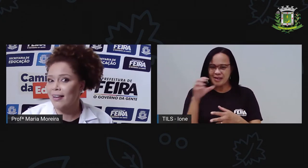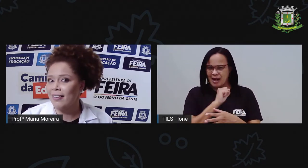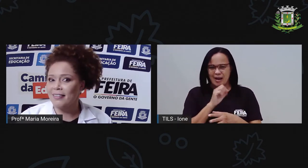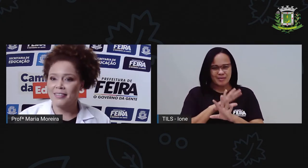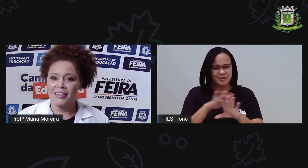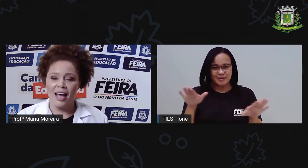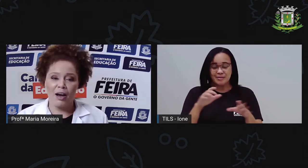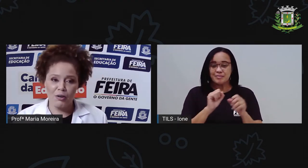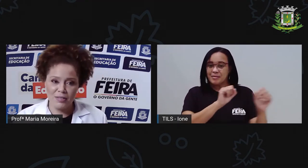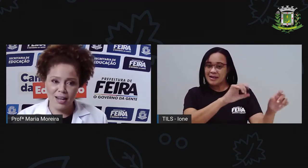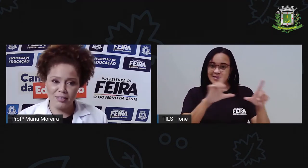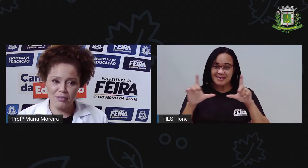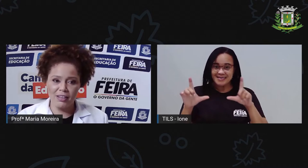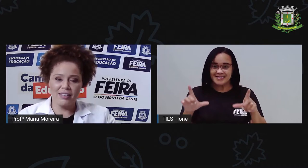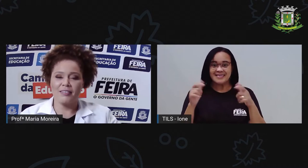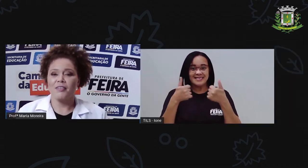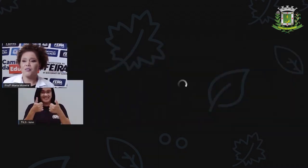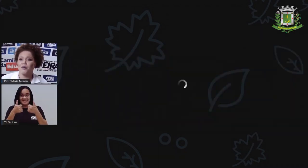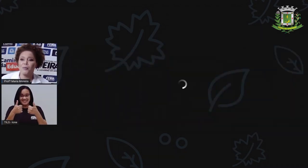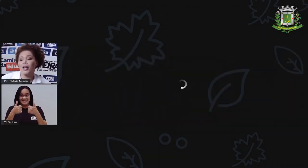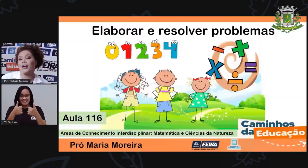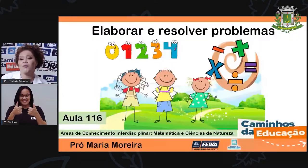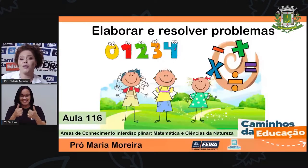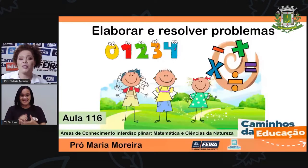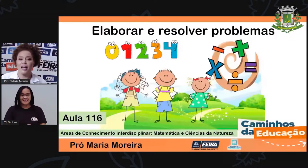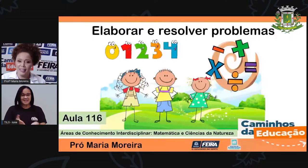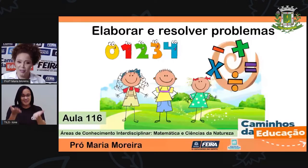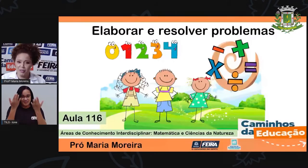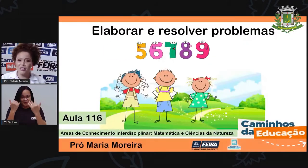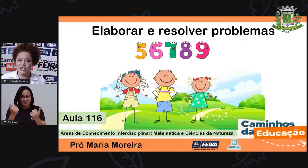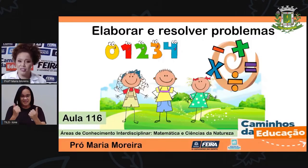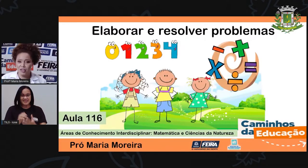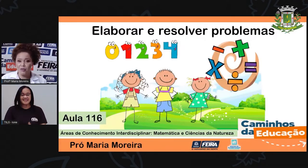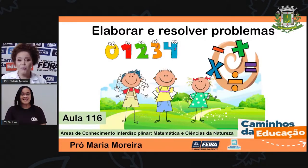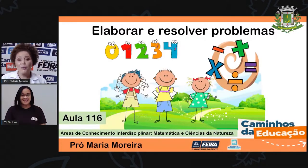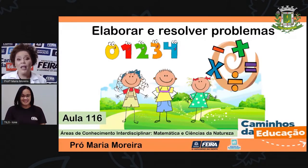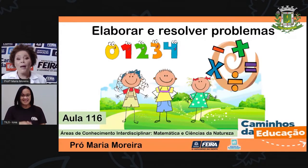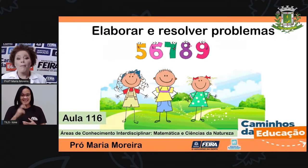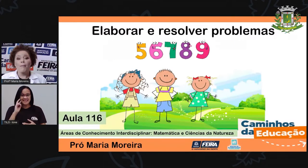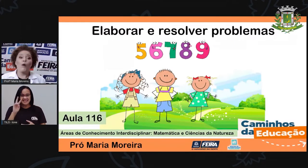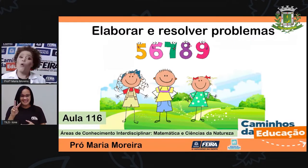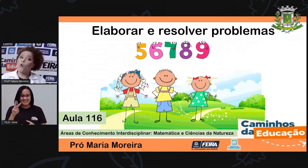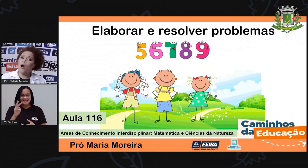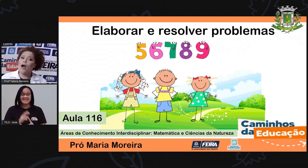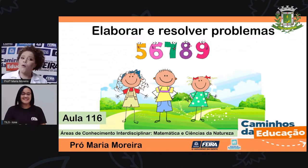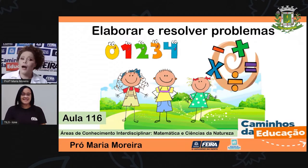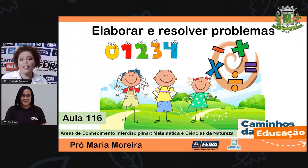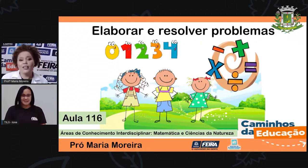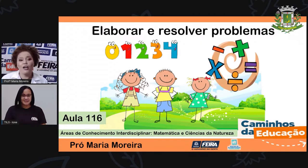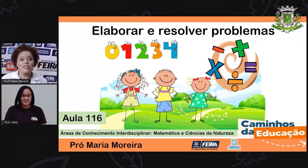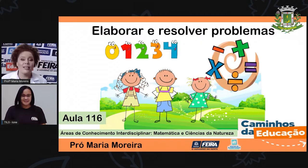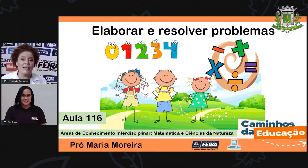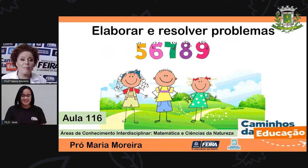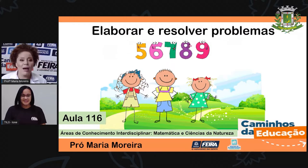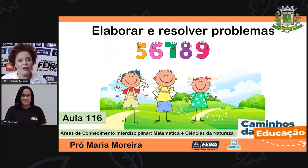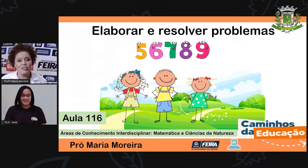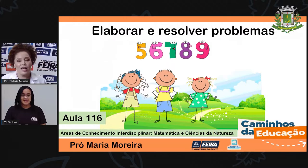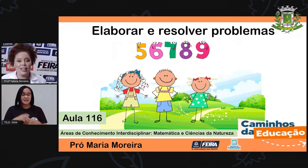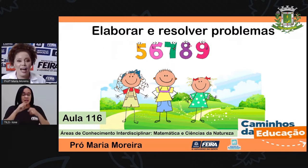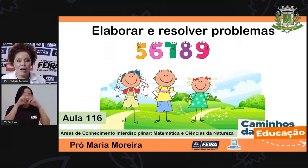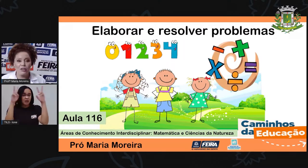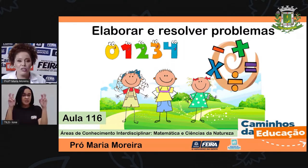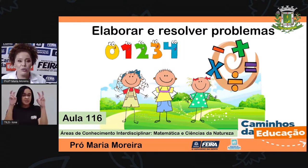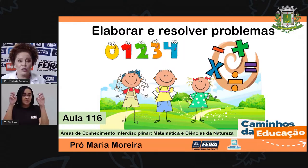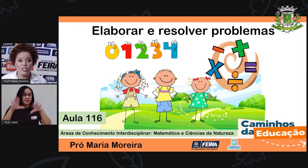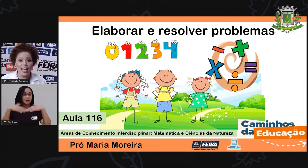Compartilhei. Agora o slide vem. Vamos lá. Enquanto o slide, tá vendo? slide chegou. Bom, qual a nossa temática